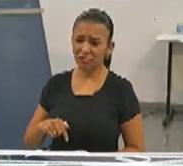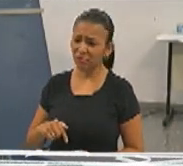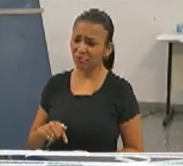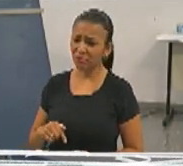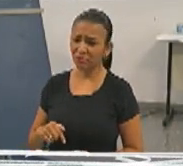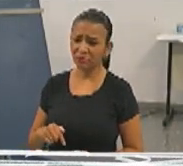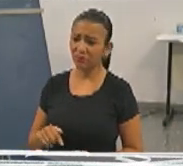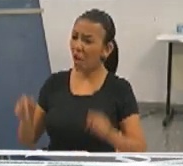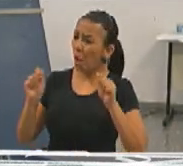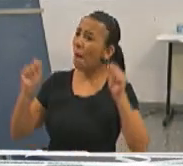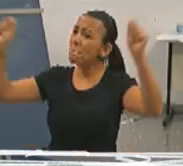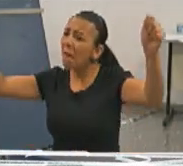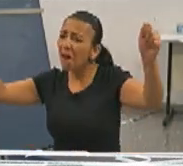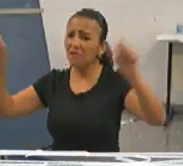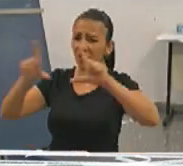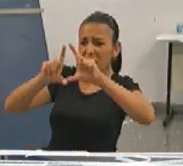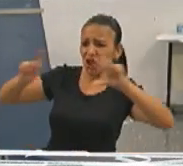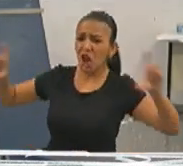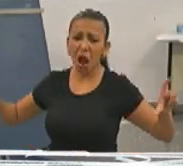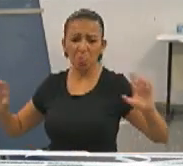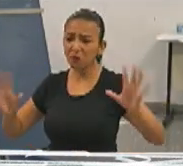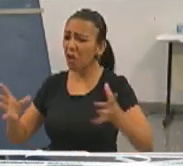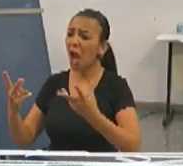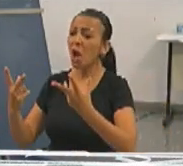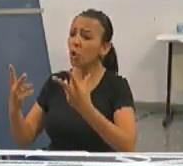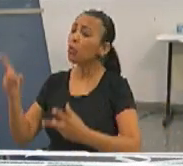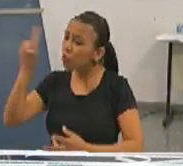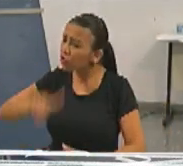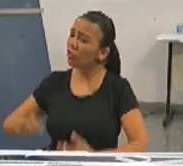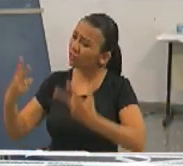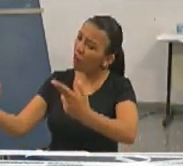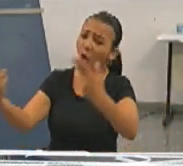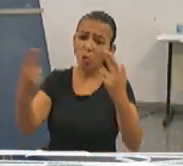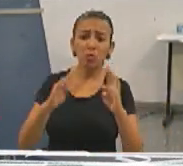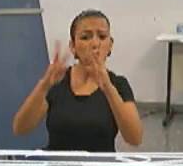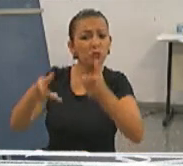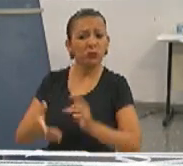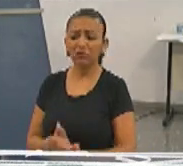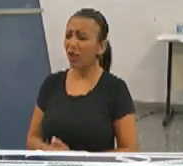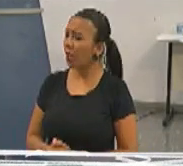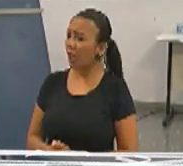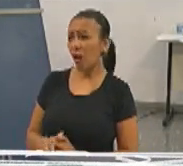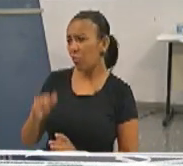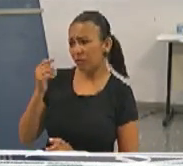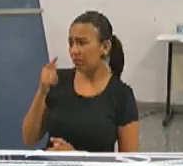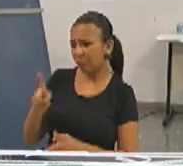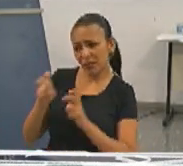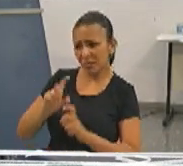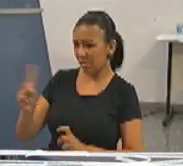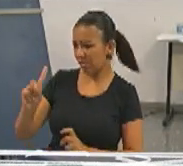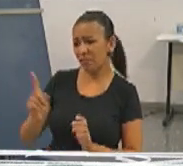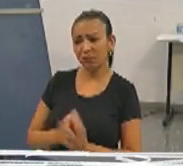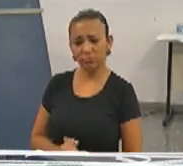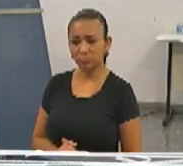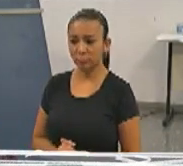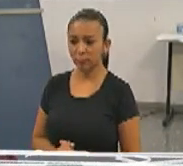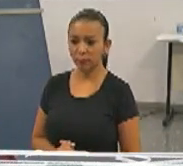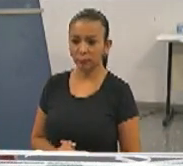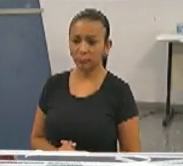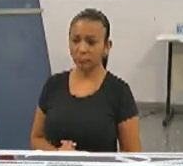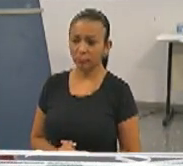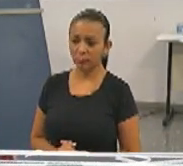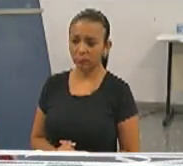as banners, as faixas, nós colocamos junto com todo mundo. Eu não vejo dessa maneira. Né? Posso falar?